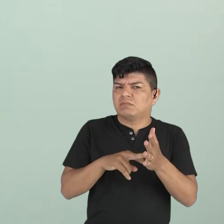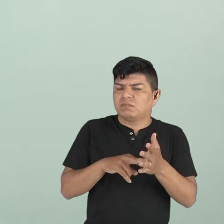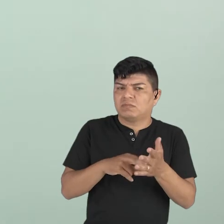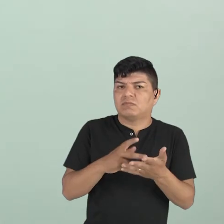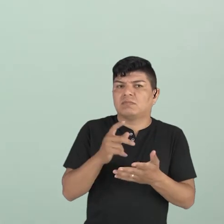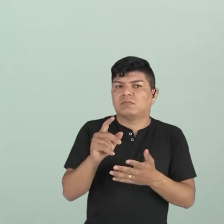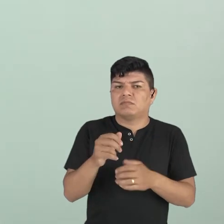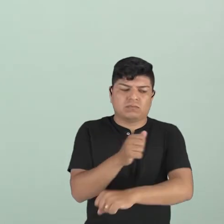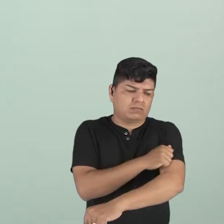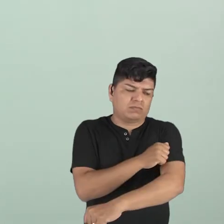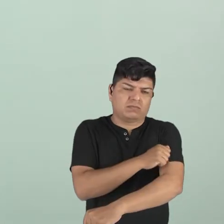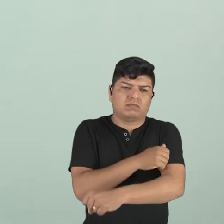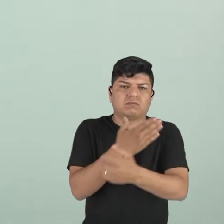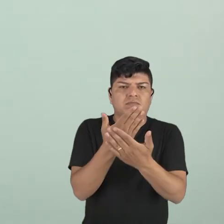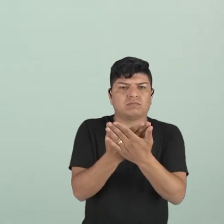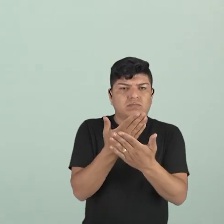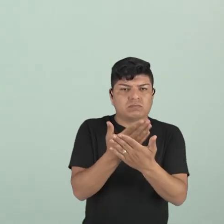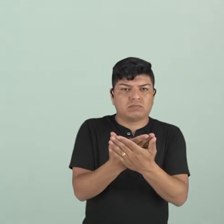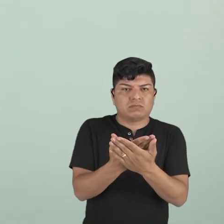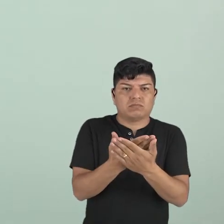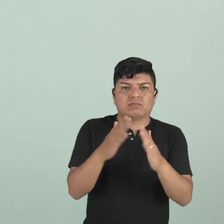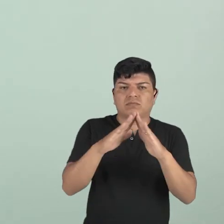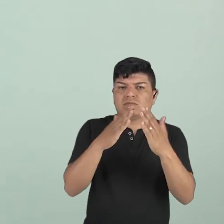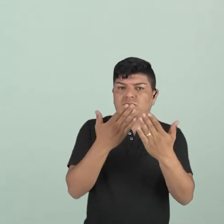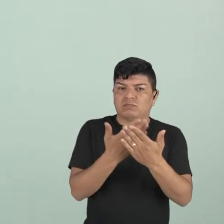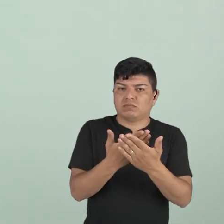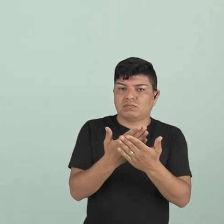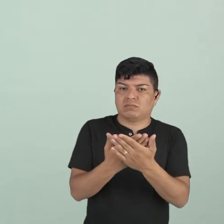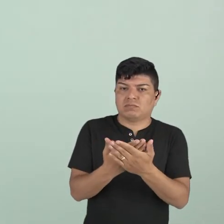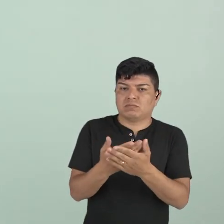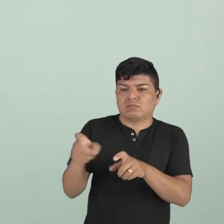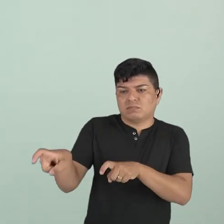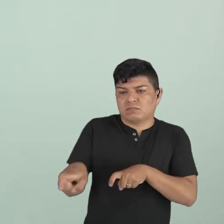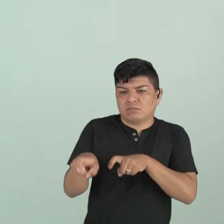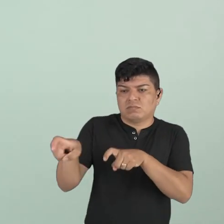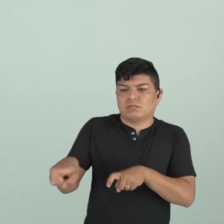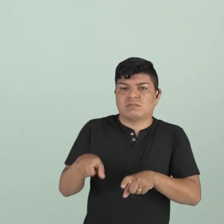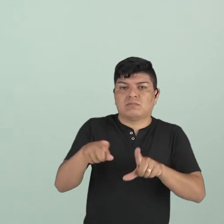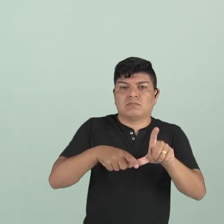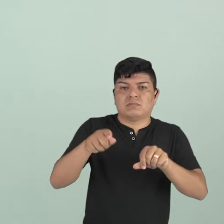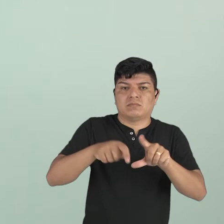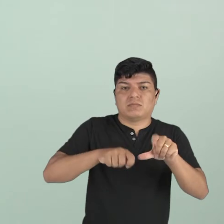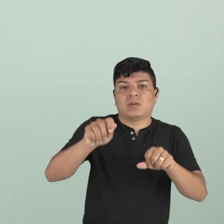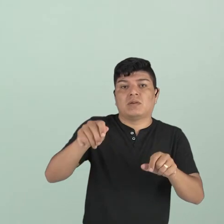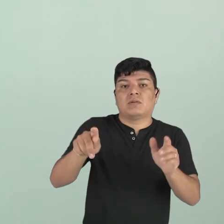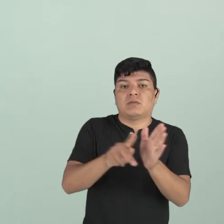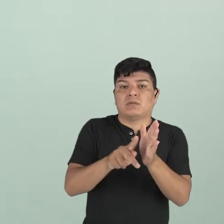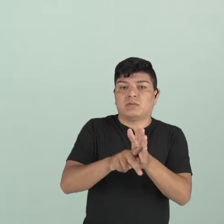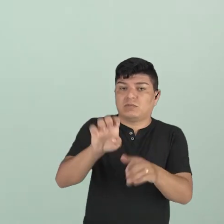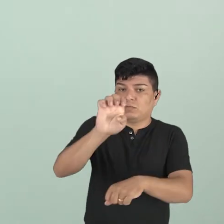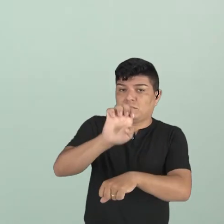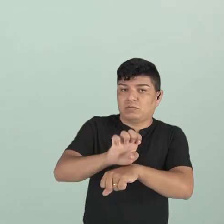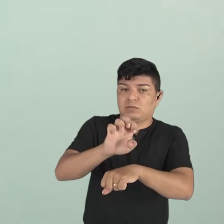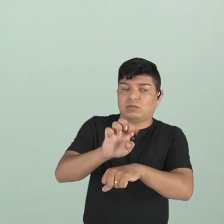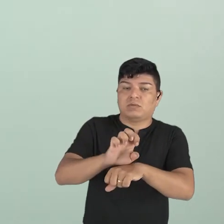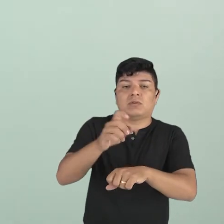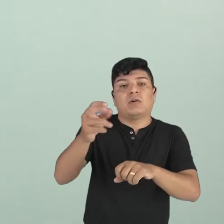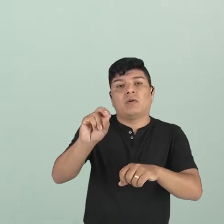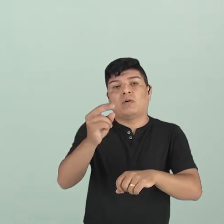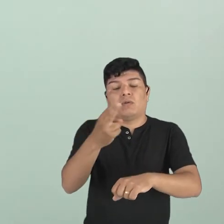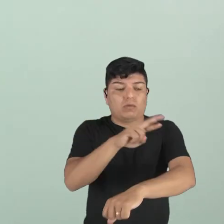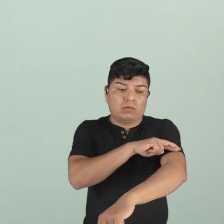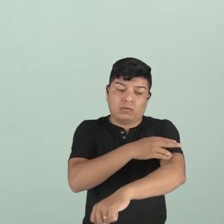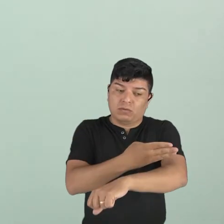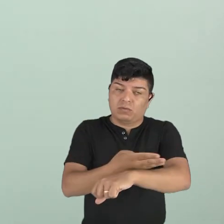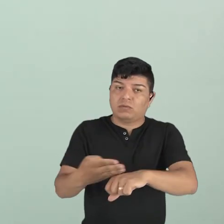sentido para um aluno ou estudante de uma escola do interior do Acre, né? Ou na própria capital, Rio Branco, né? Localizado tão